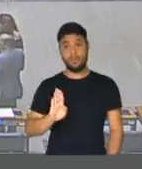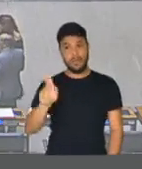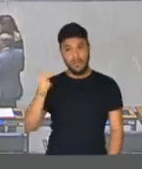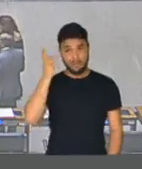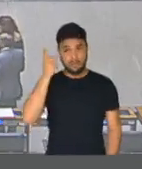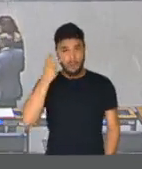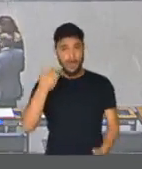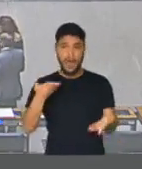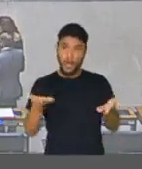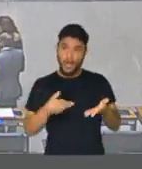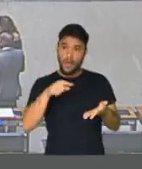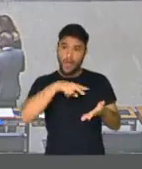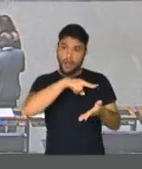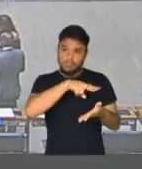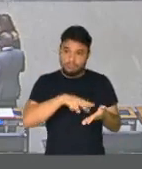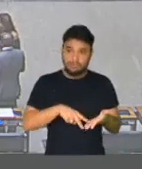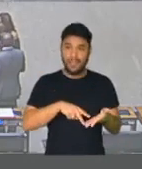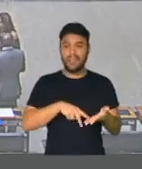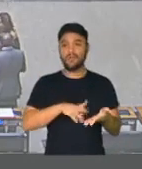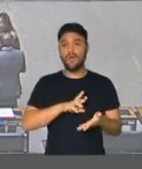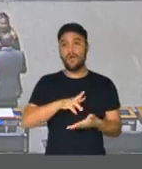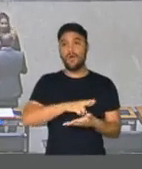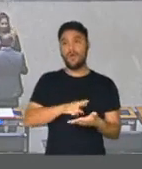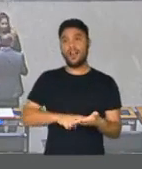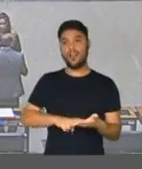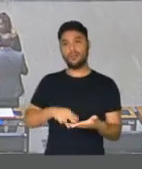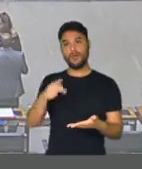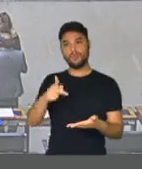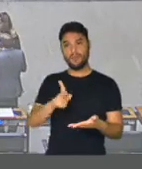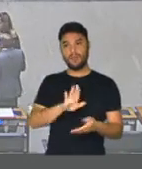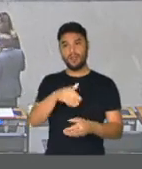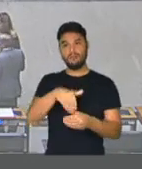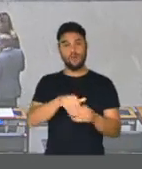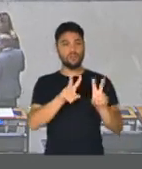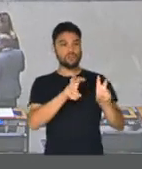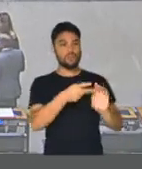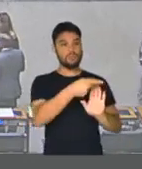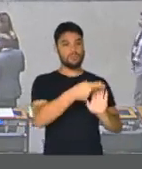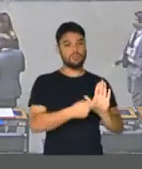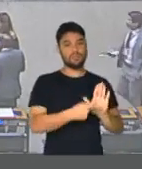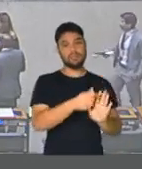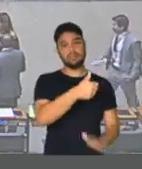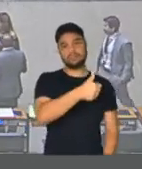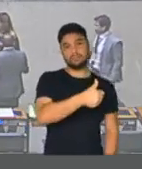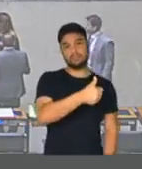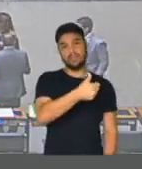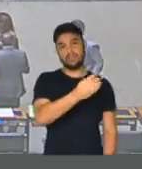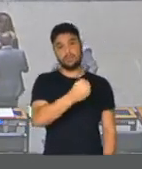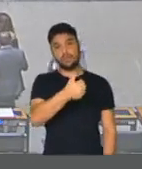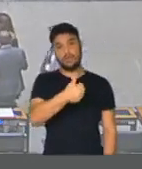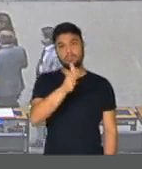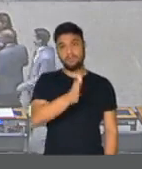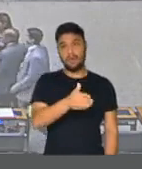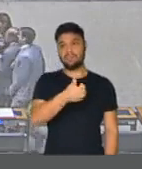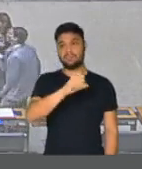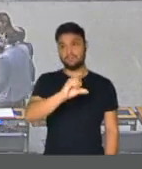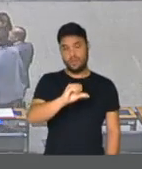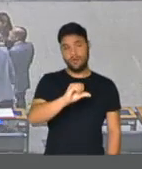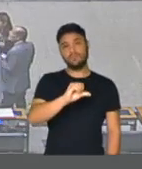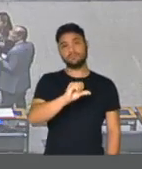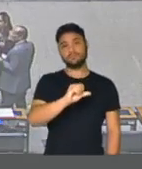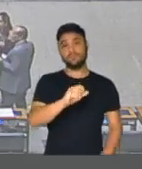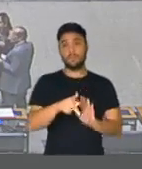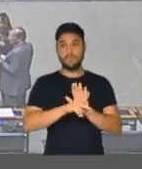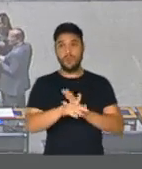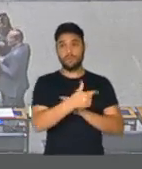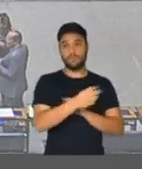Paulo, apresenta agora o voto dela em relação ao projeto de lei 102/69 ou 10.269